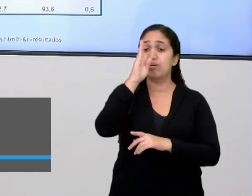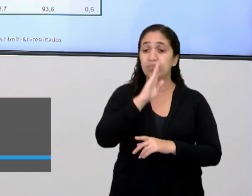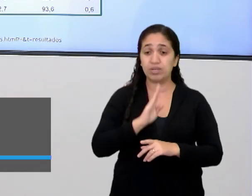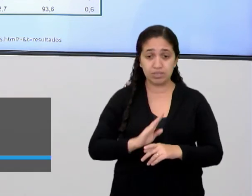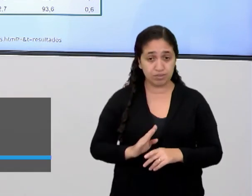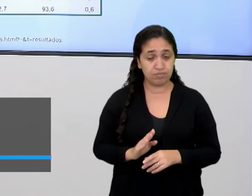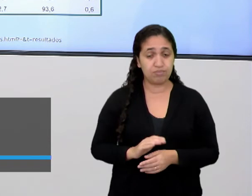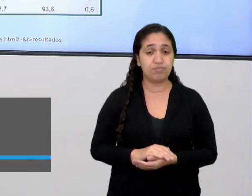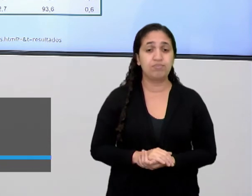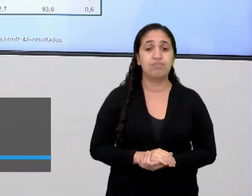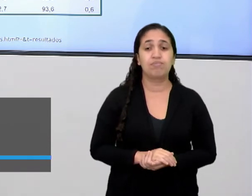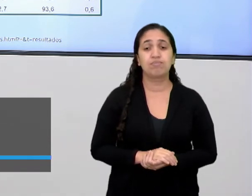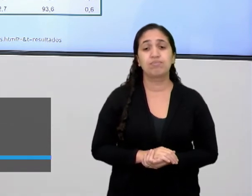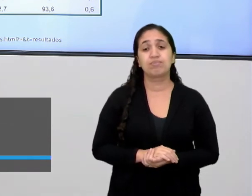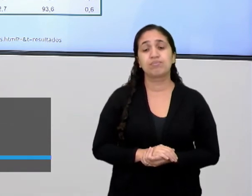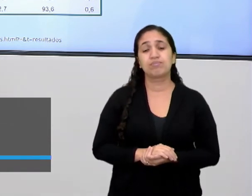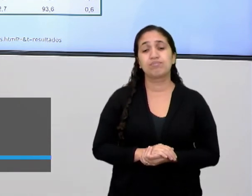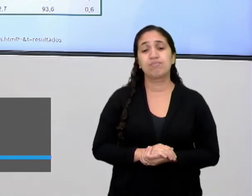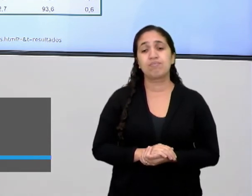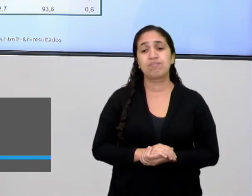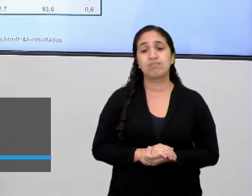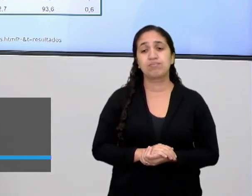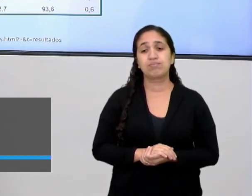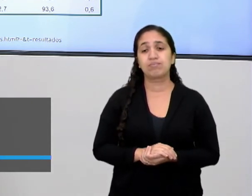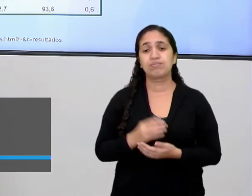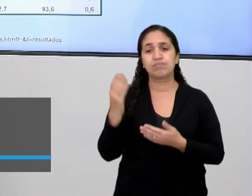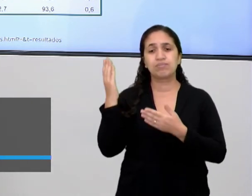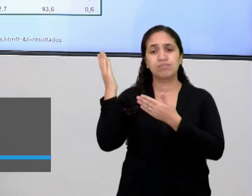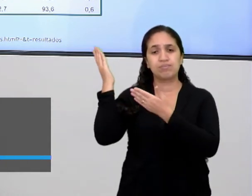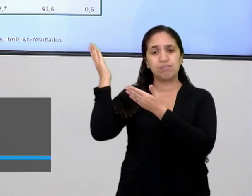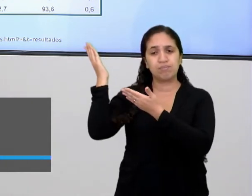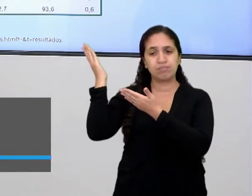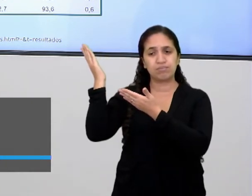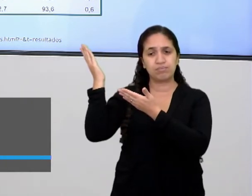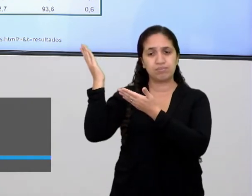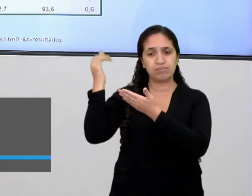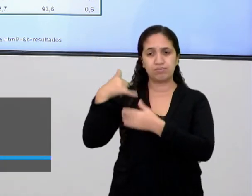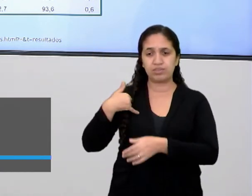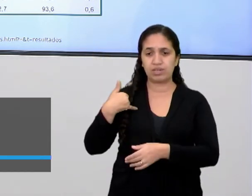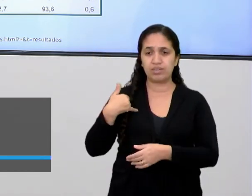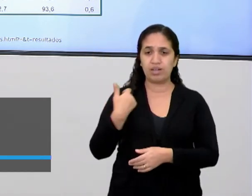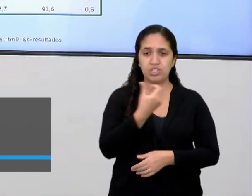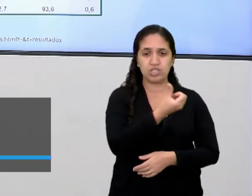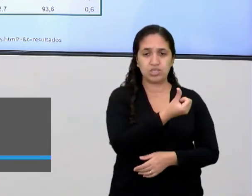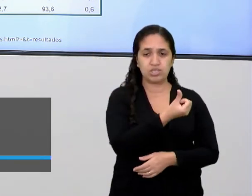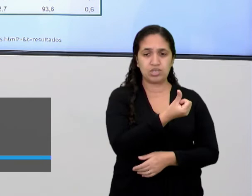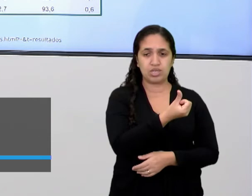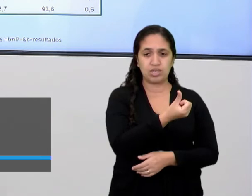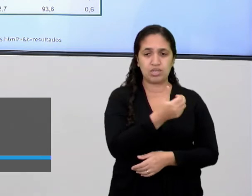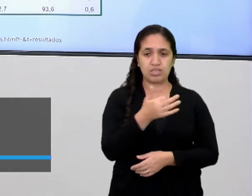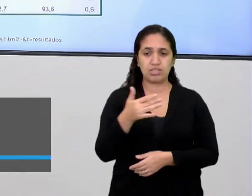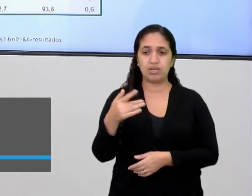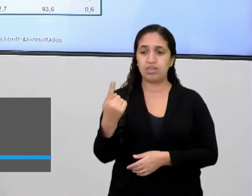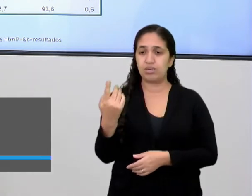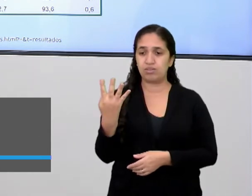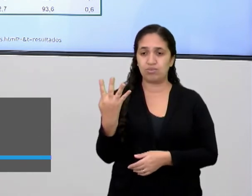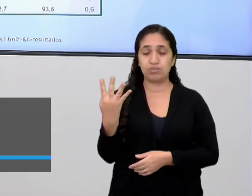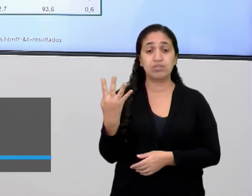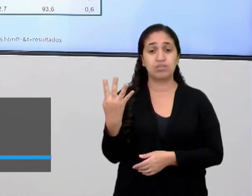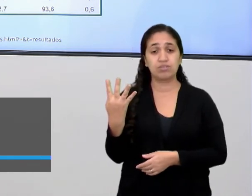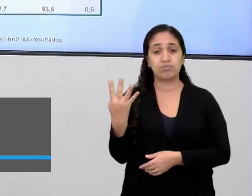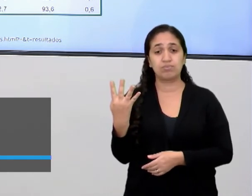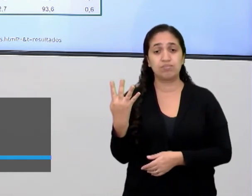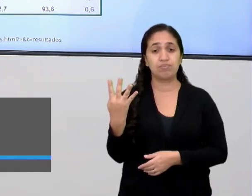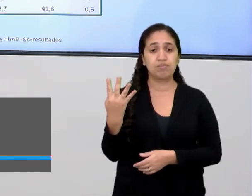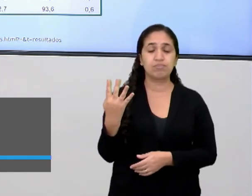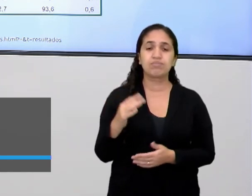ok? Então a gente está levando em consideração aí o que? Esses dados com referência de 6 a 14 anos. Esses dados são muito importantes porque